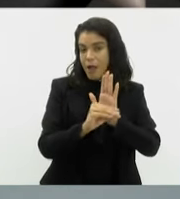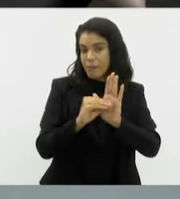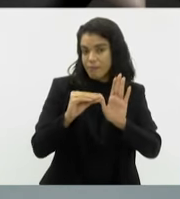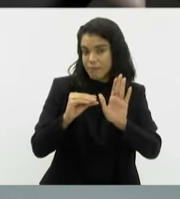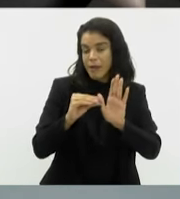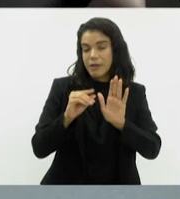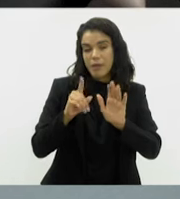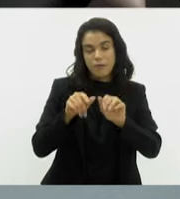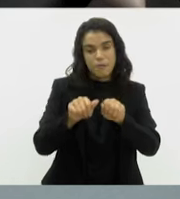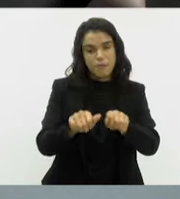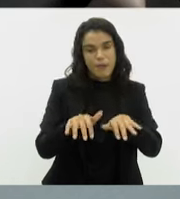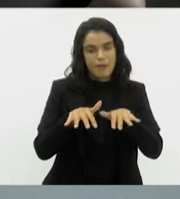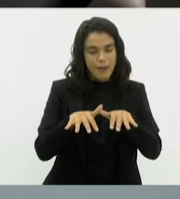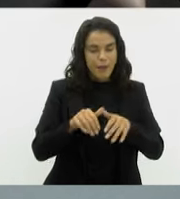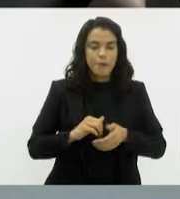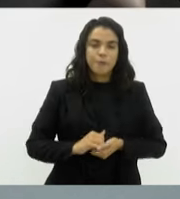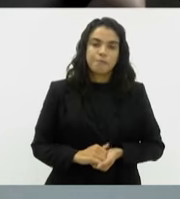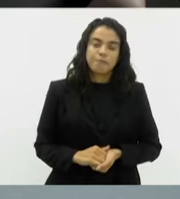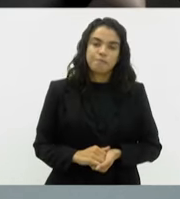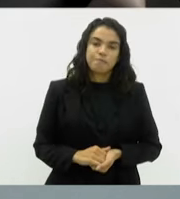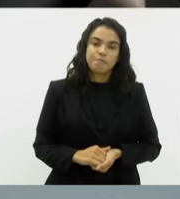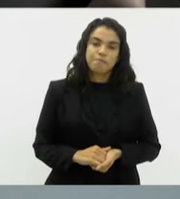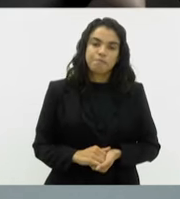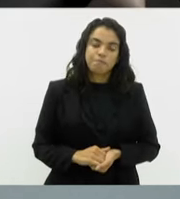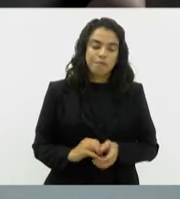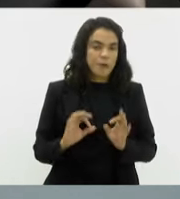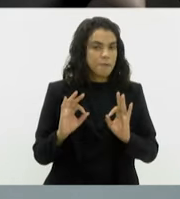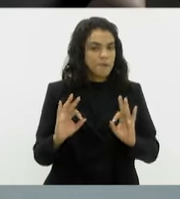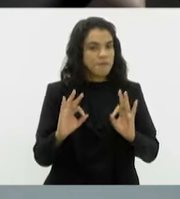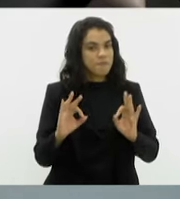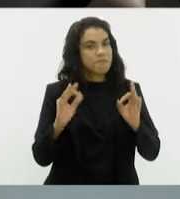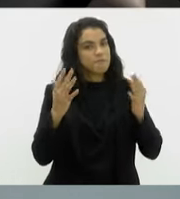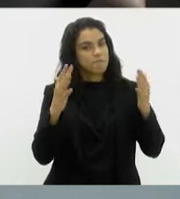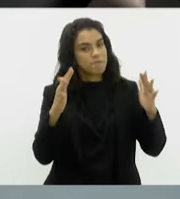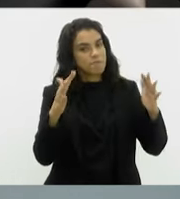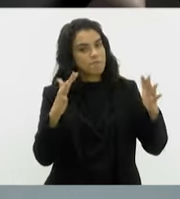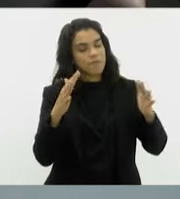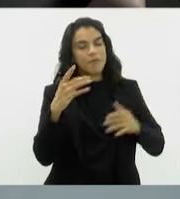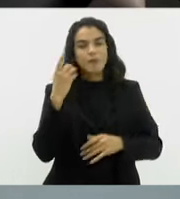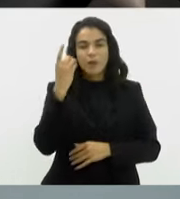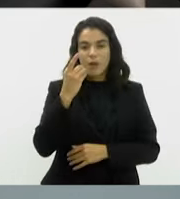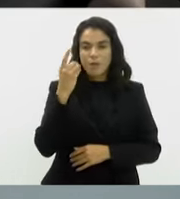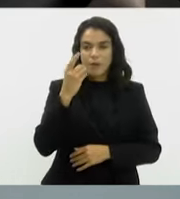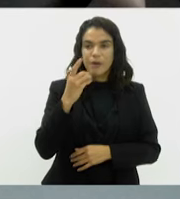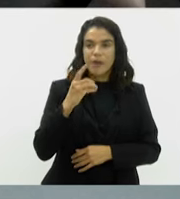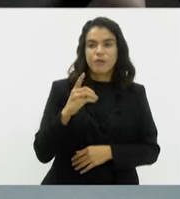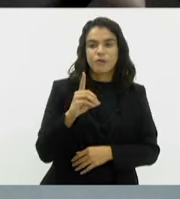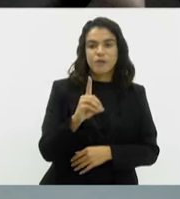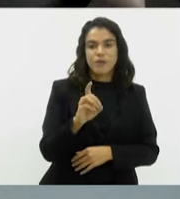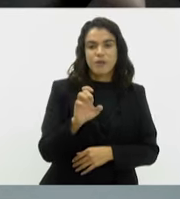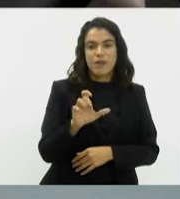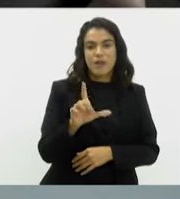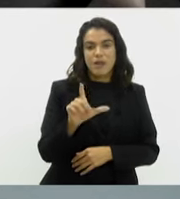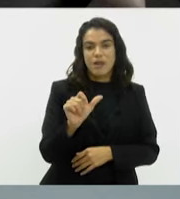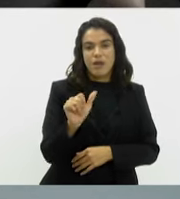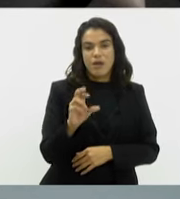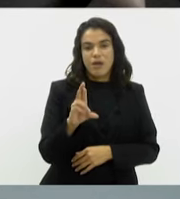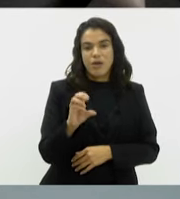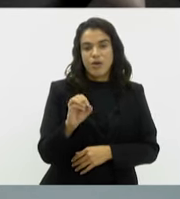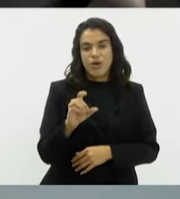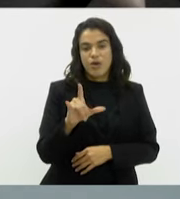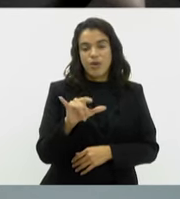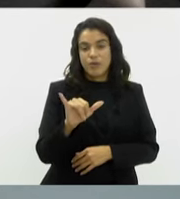princípios da CPI. Perfeito. E parabenizar o deputado Delarolli pelo parecer, que faz menção à